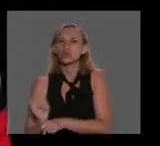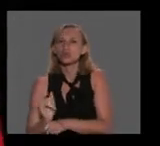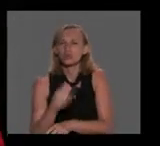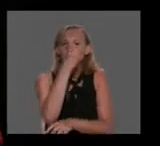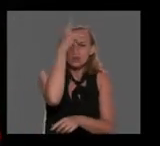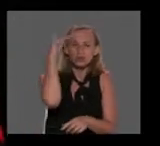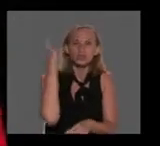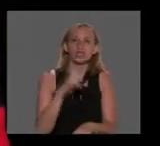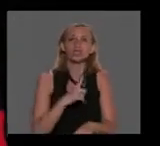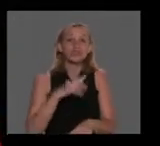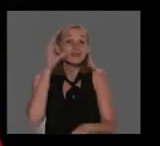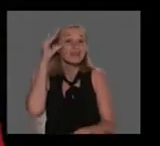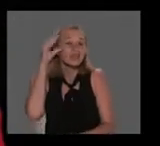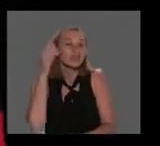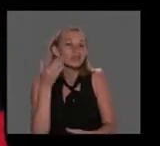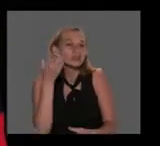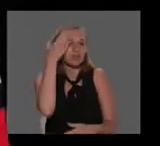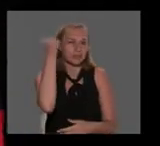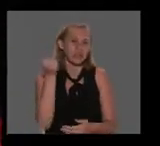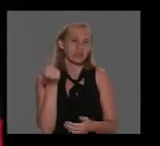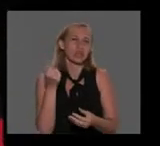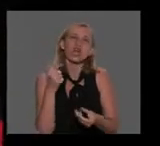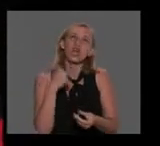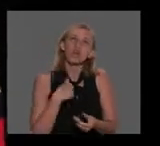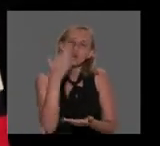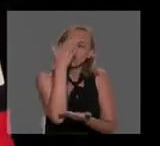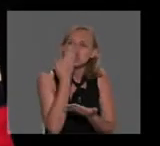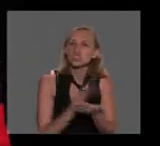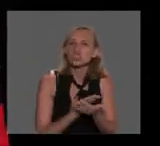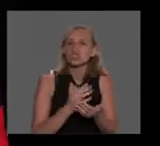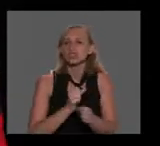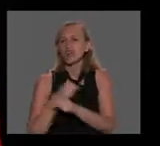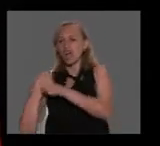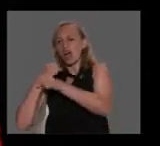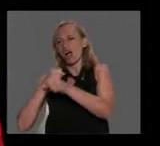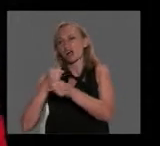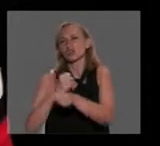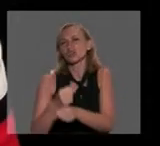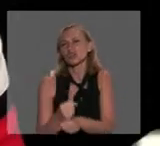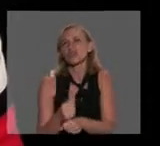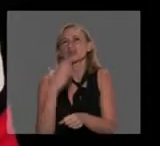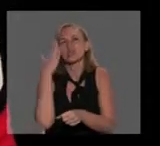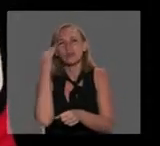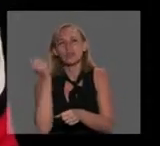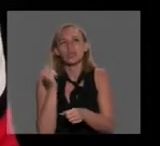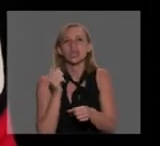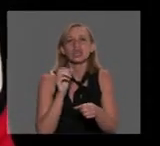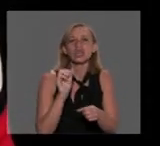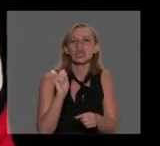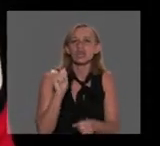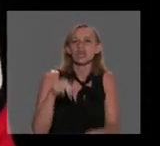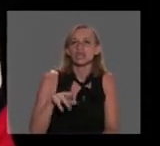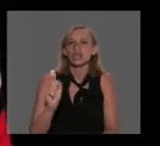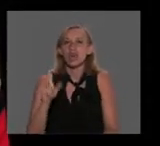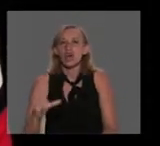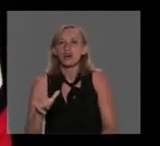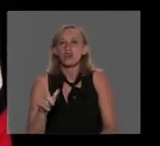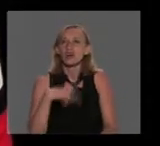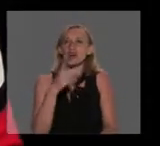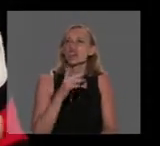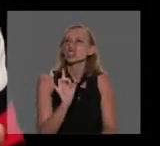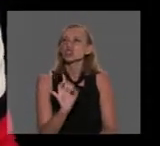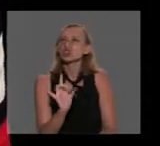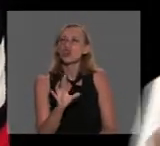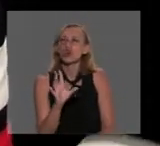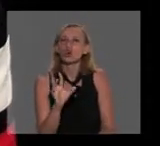no YouTube para pessoas que têm interesse em ouvir. Então, eu acredito que daqui a alguns anos a gente vai ter a oportunidade de ter canais que